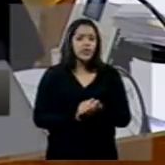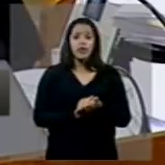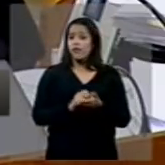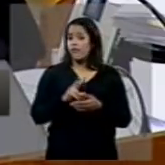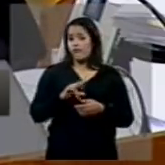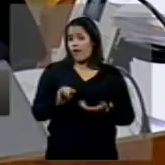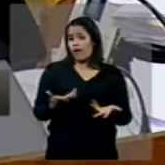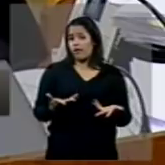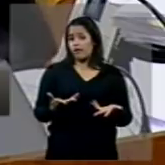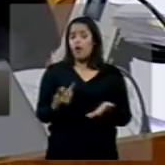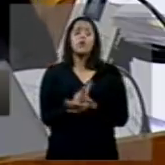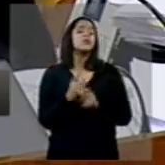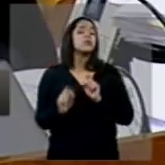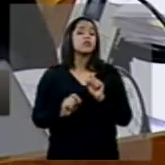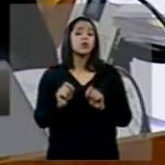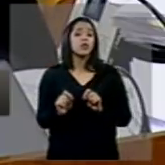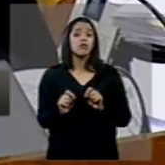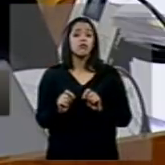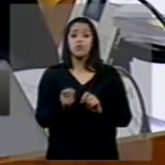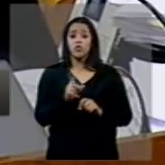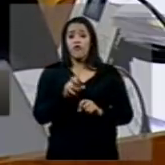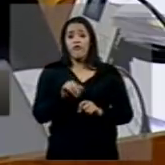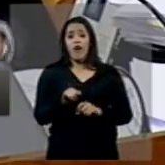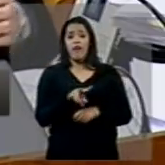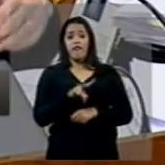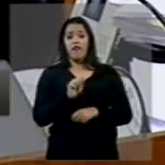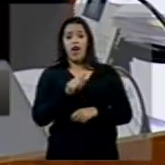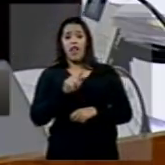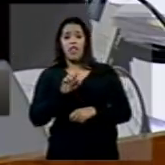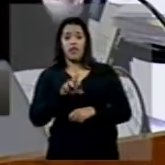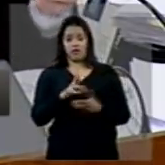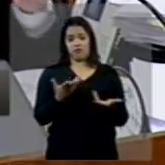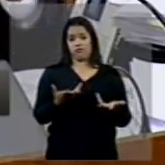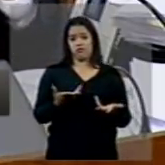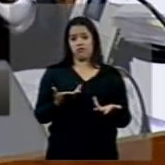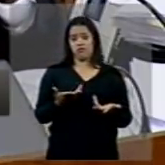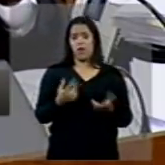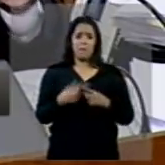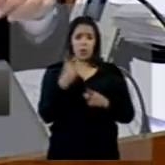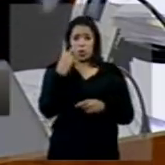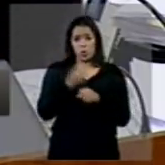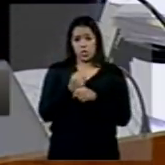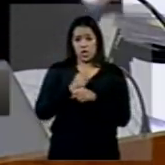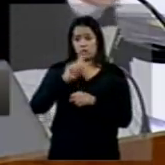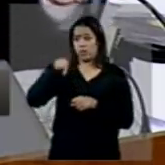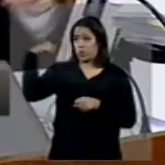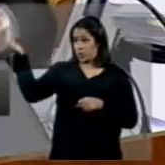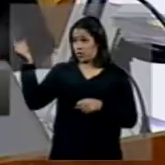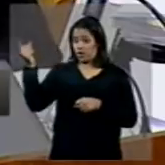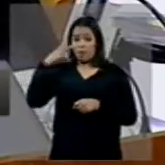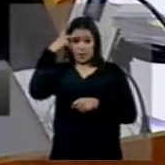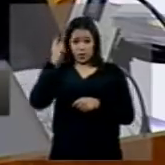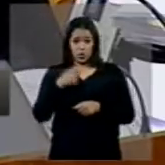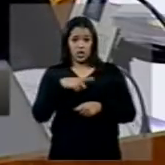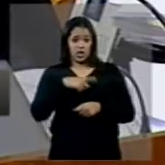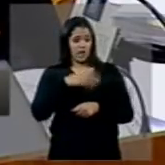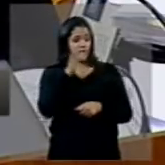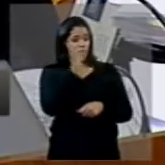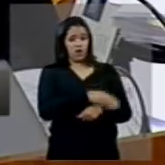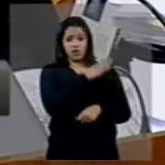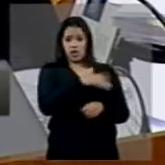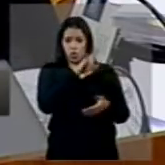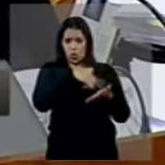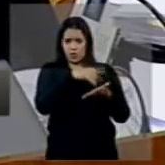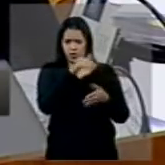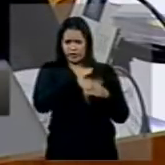todos eles não valerão. Porque também daqui 2 anos, novas eleições, aqueles que tiverem o título cancelado